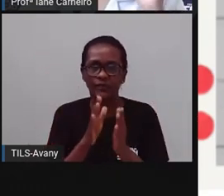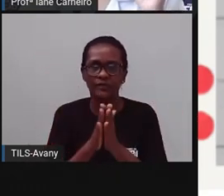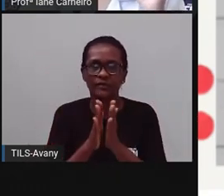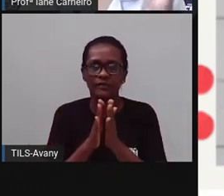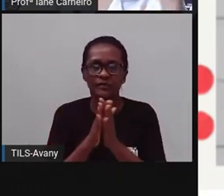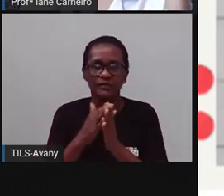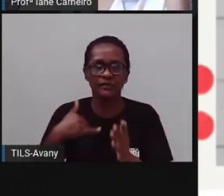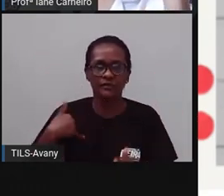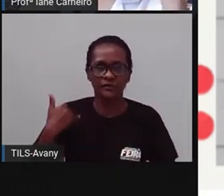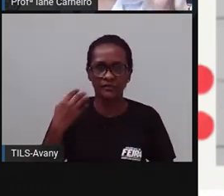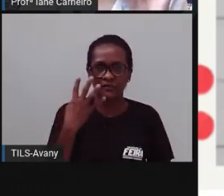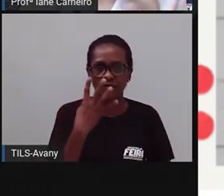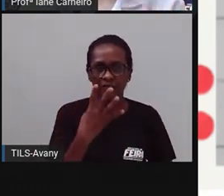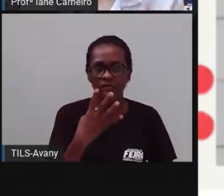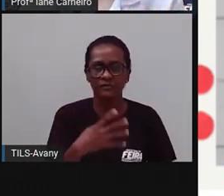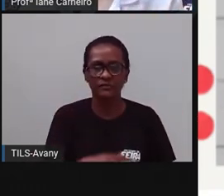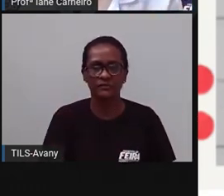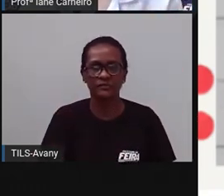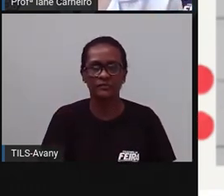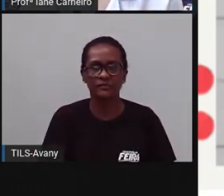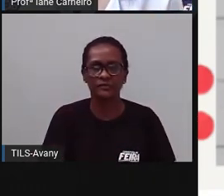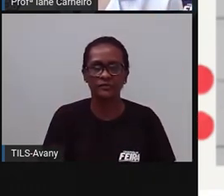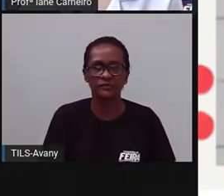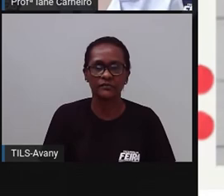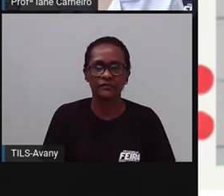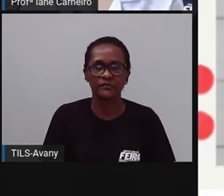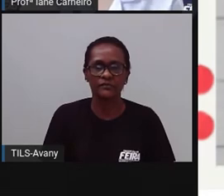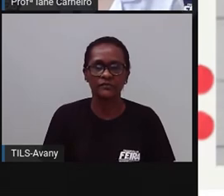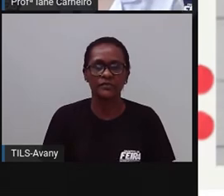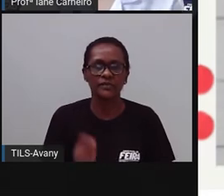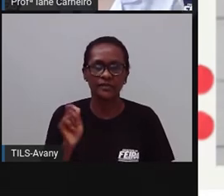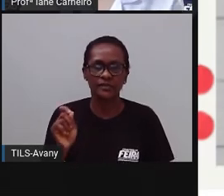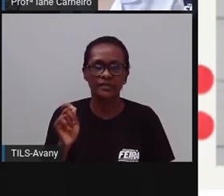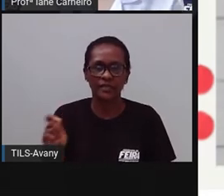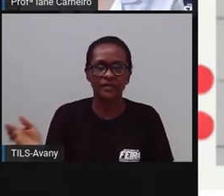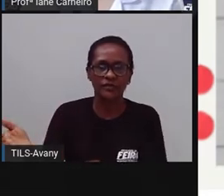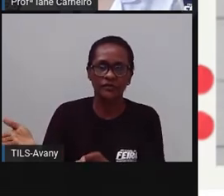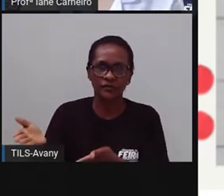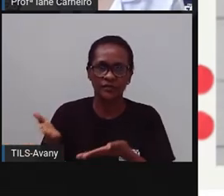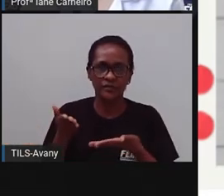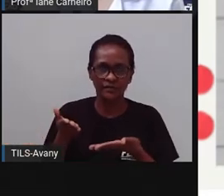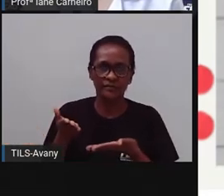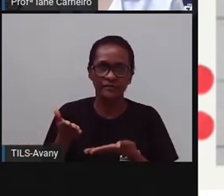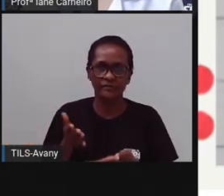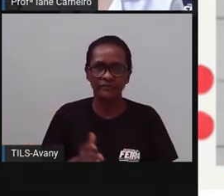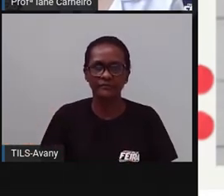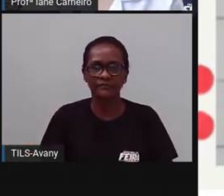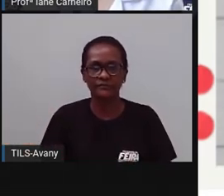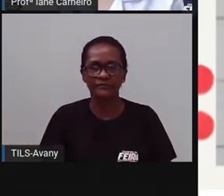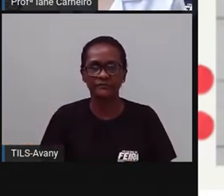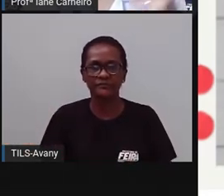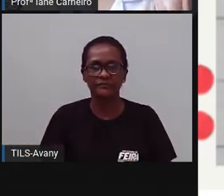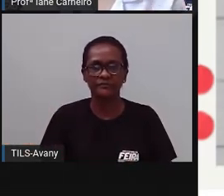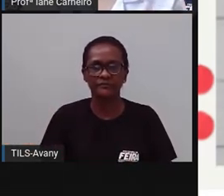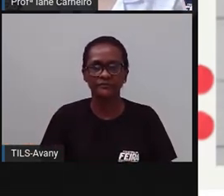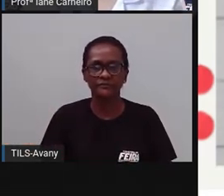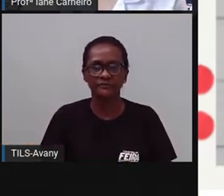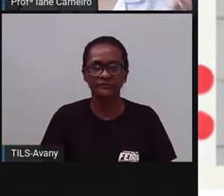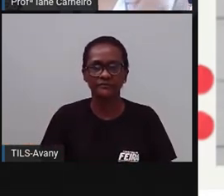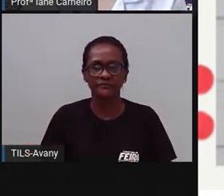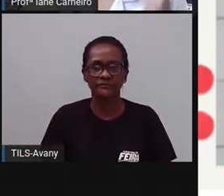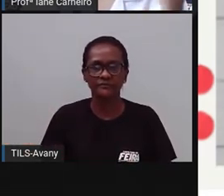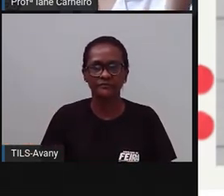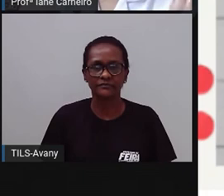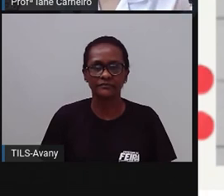quatro Nilson já sabe o tema da festa quem é que está convidando o nome da quantidade de quem tá